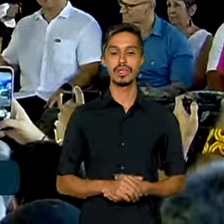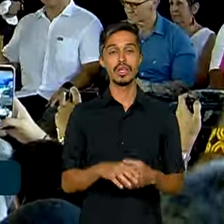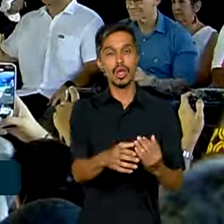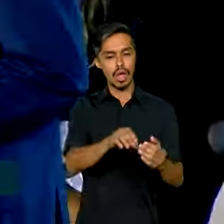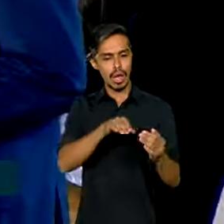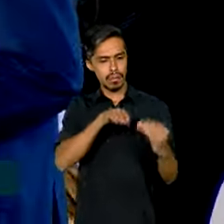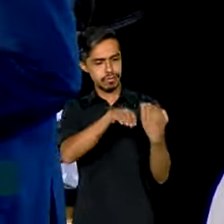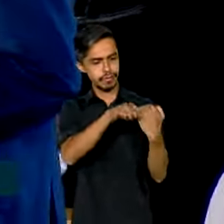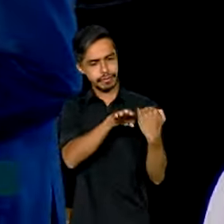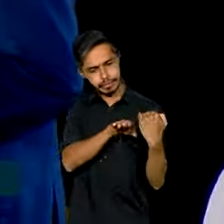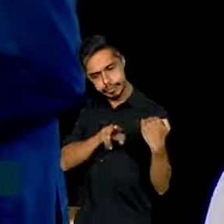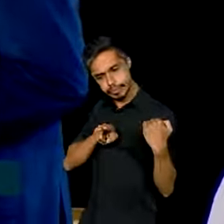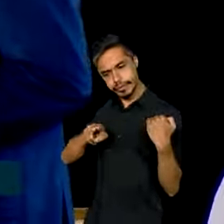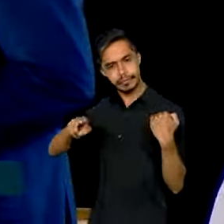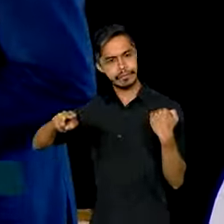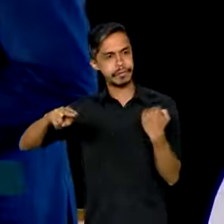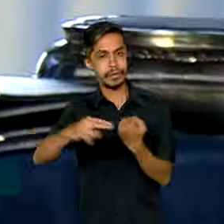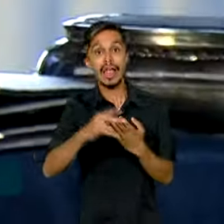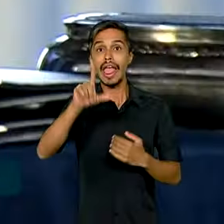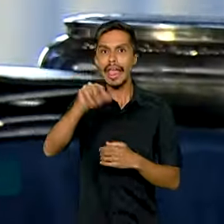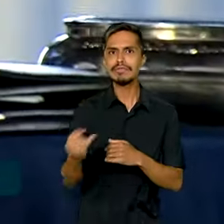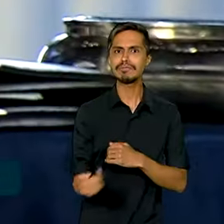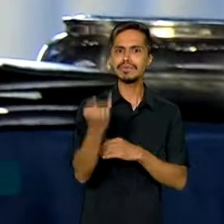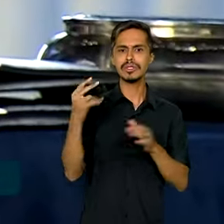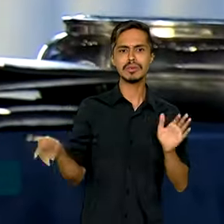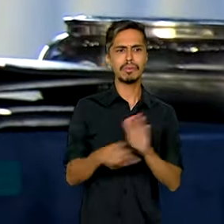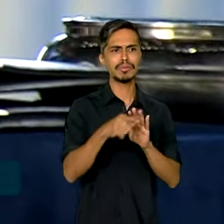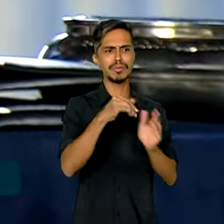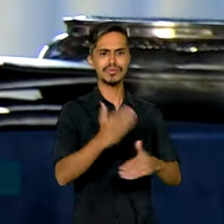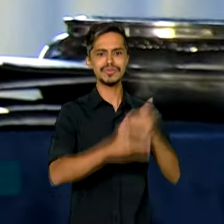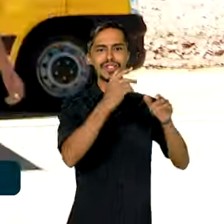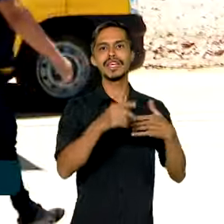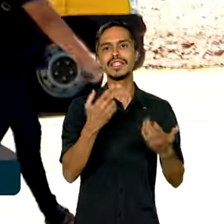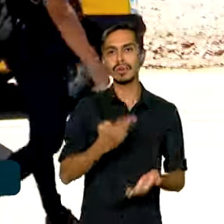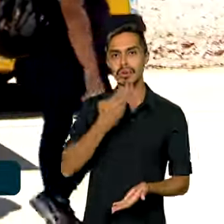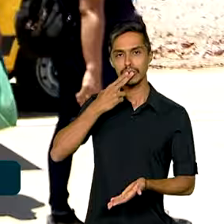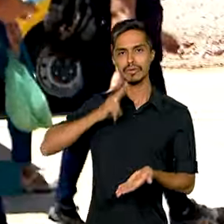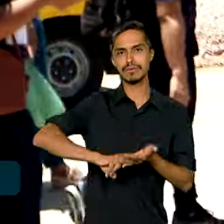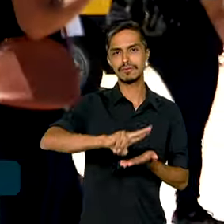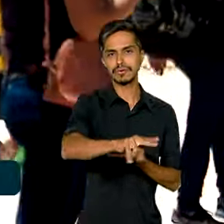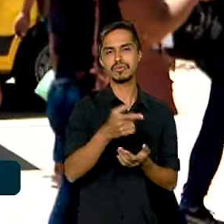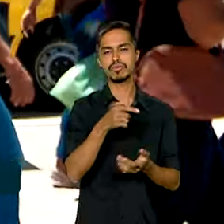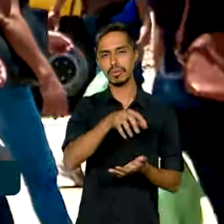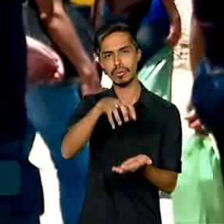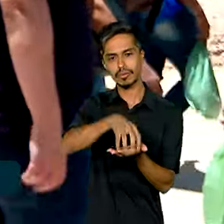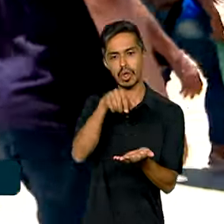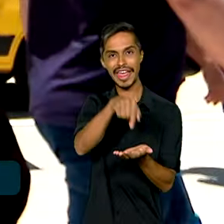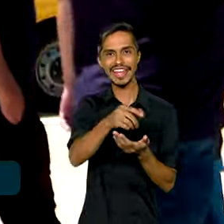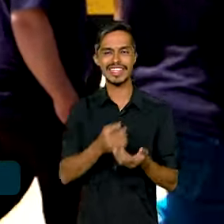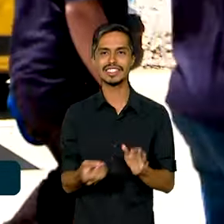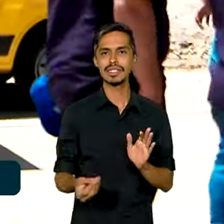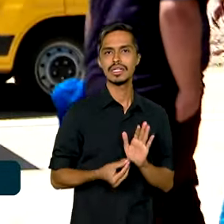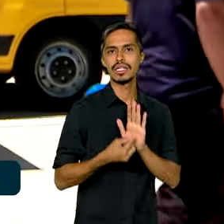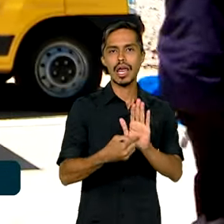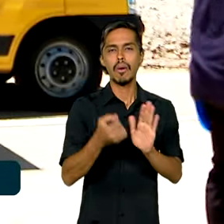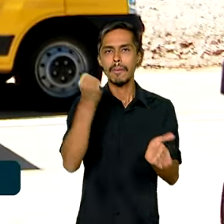tão importante para o desenvolvimento dessa região que ganhou um selo dos Correios. Também foi apresentado